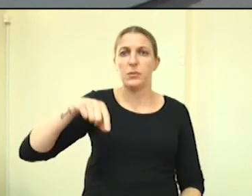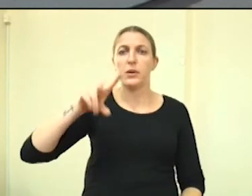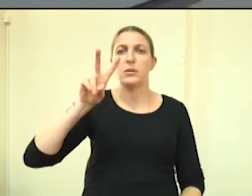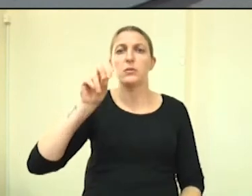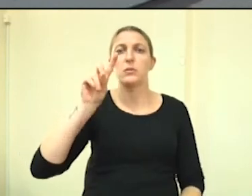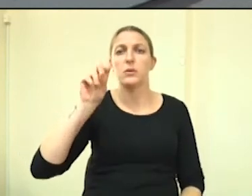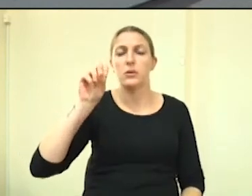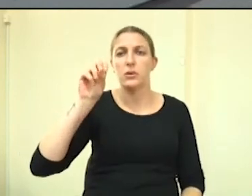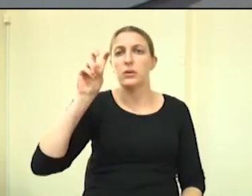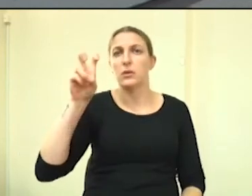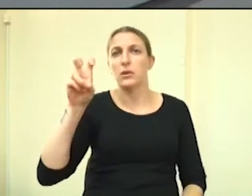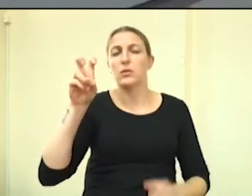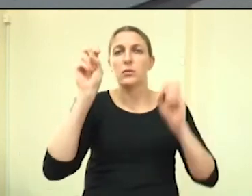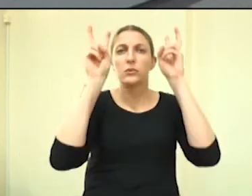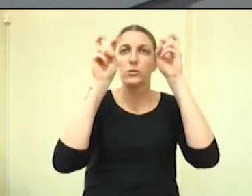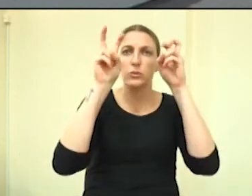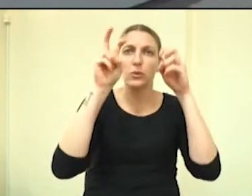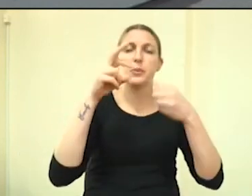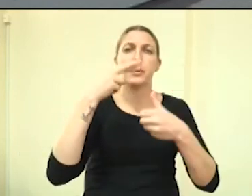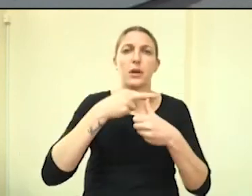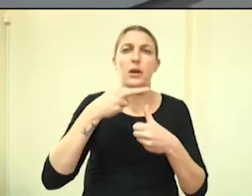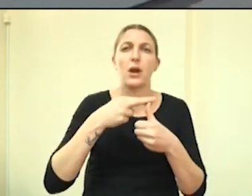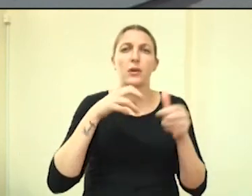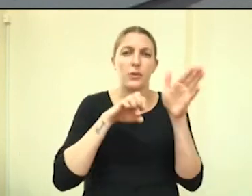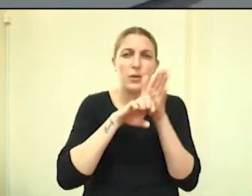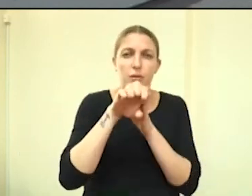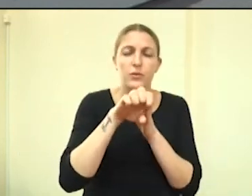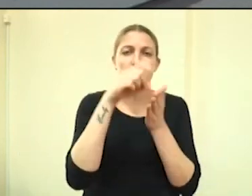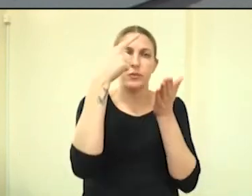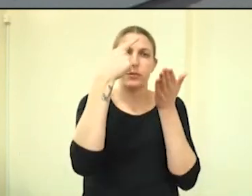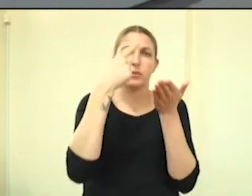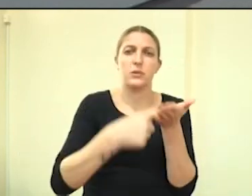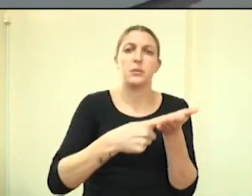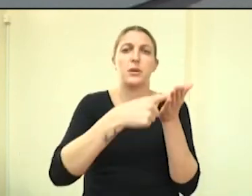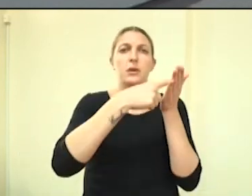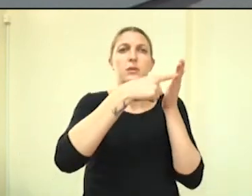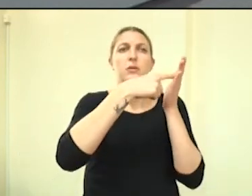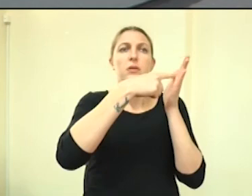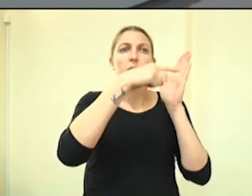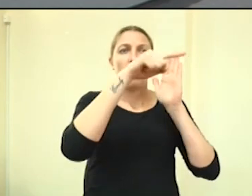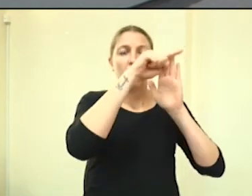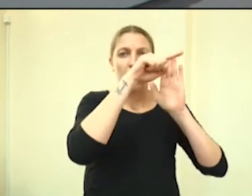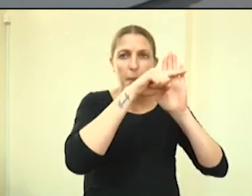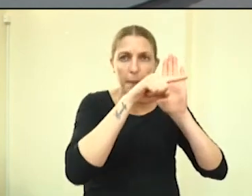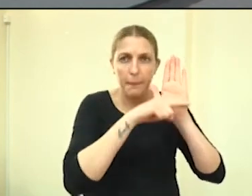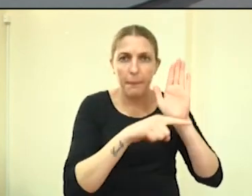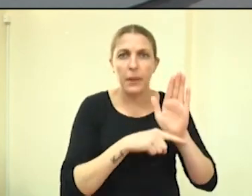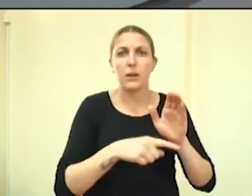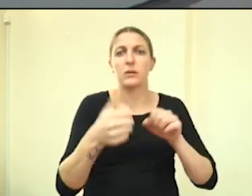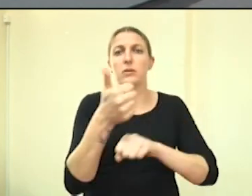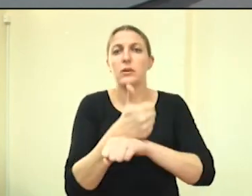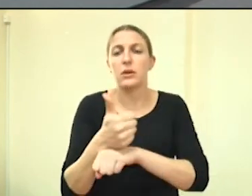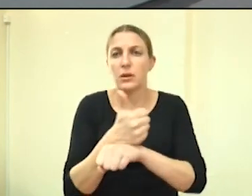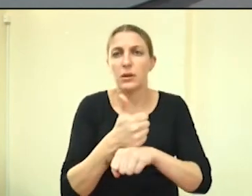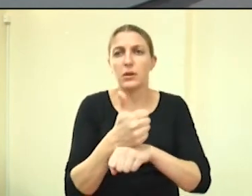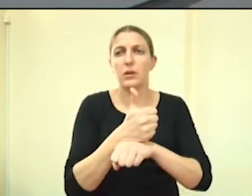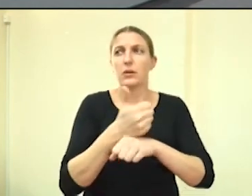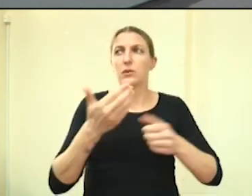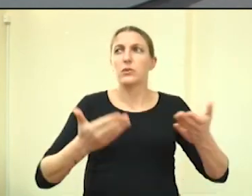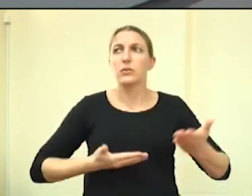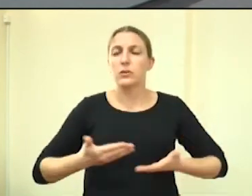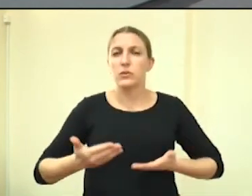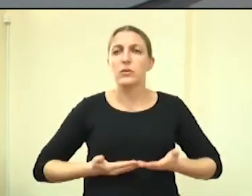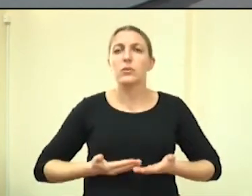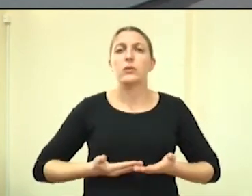3.919/2005, que dispõe sobre o cargo de provimento efetivo, estabelece o plano de carreira de servidores, equalizando as nomenclaturas e os padrões de alguns